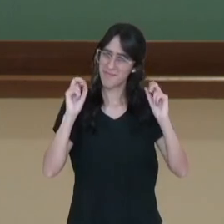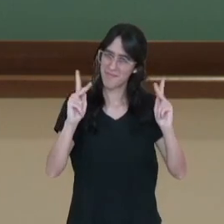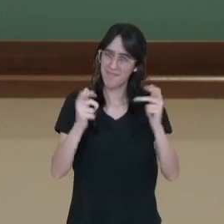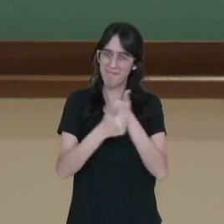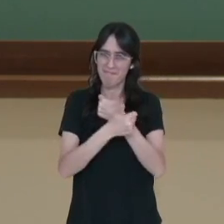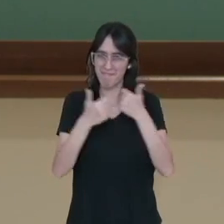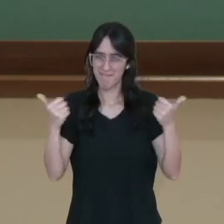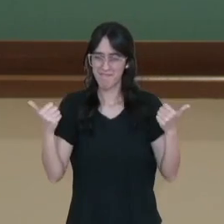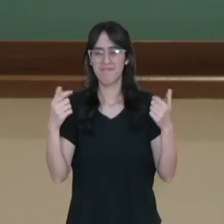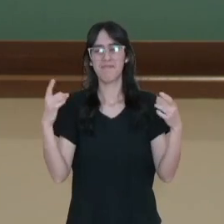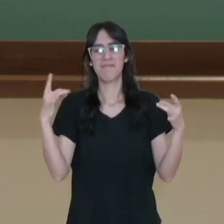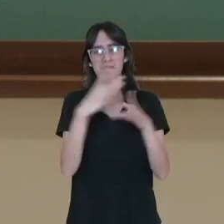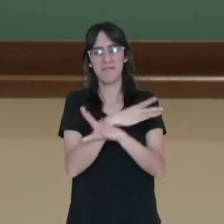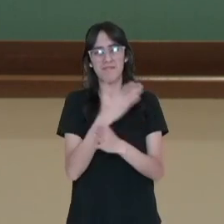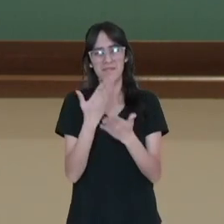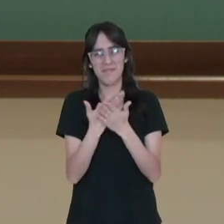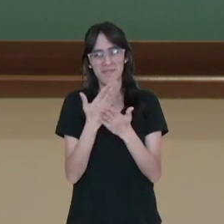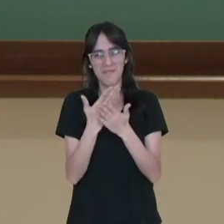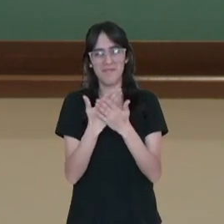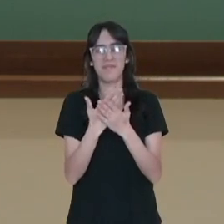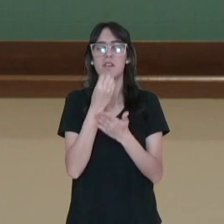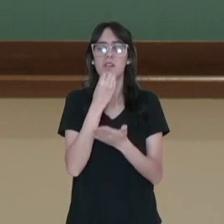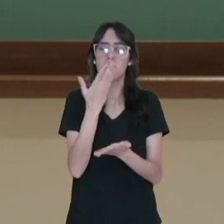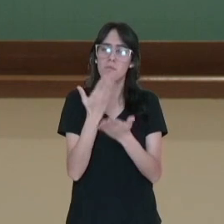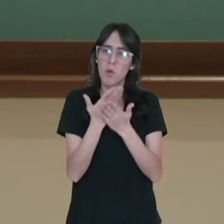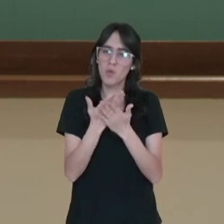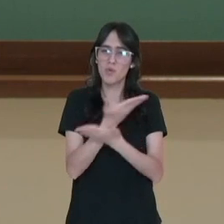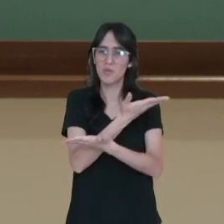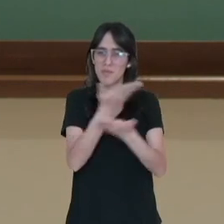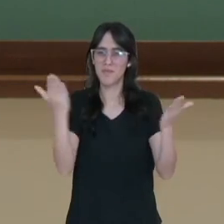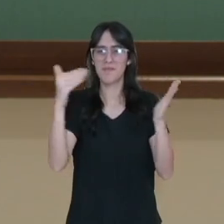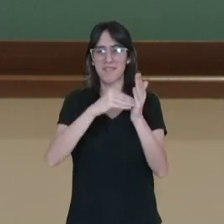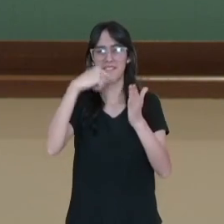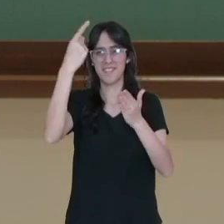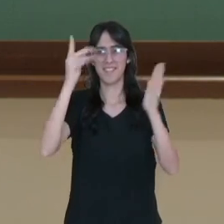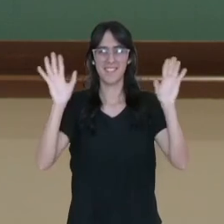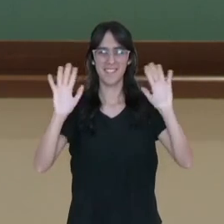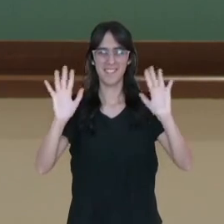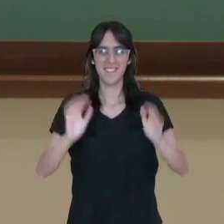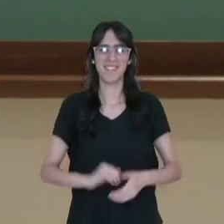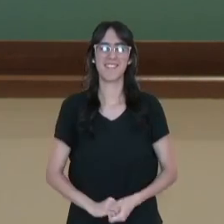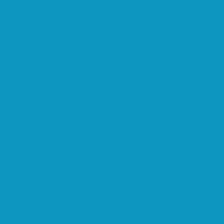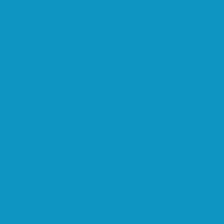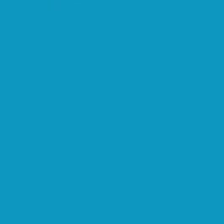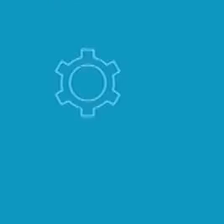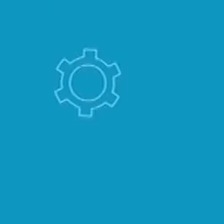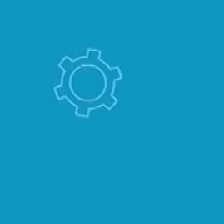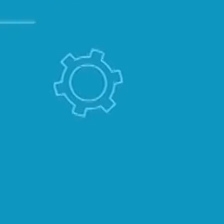crianças. Ficamos por aqui nessa aula. Bons estudos para você. Tchau, povo!